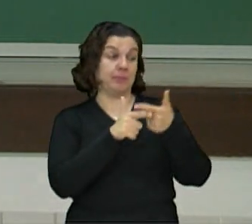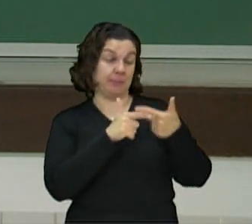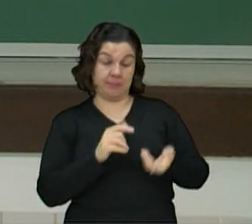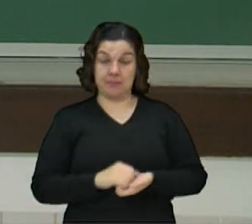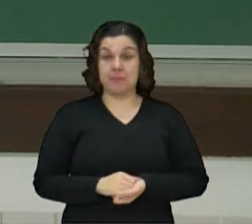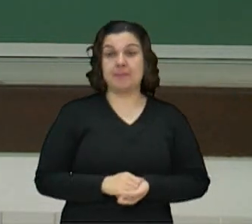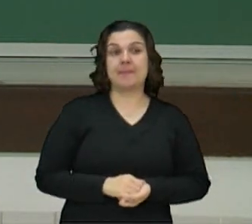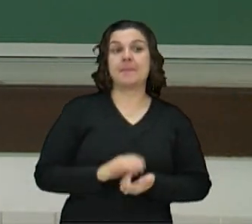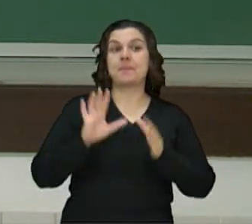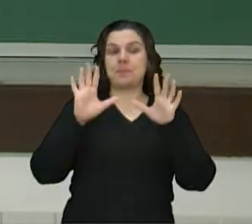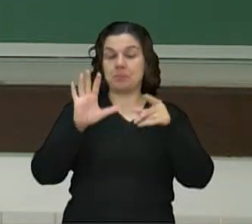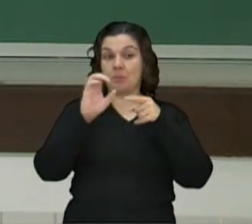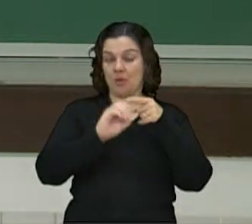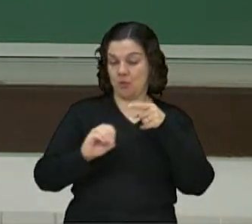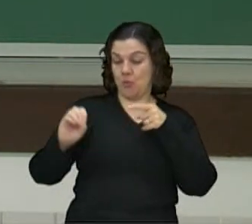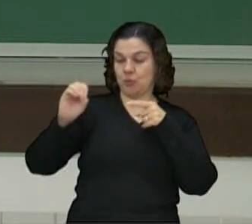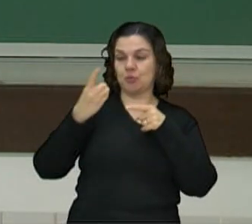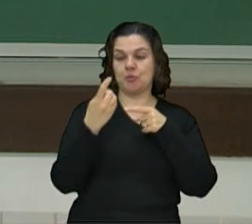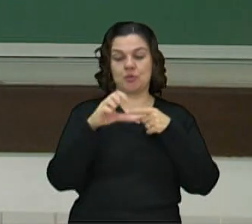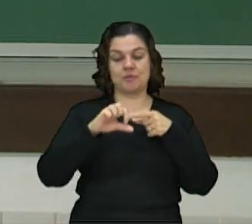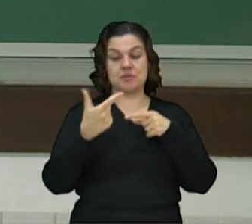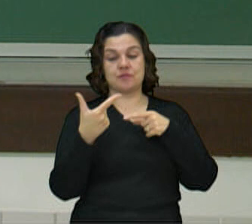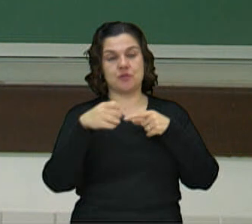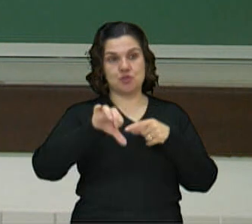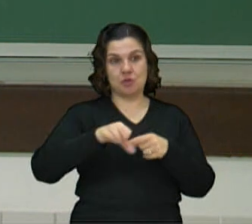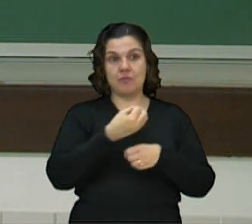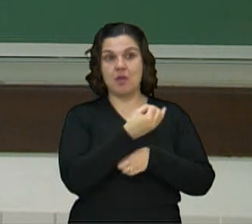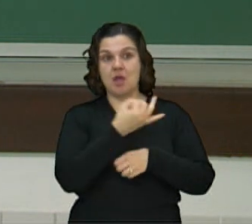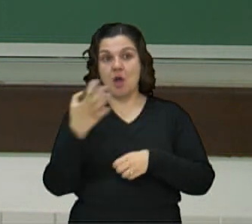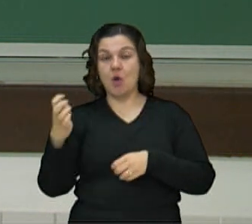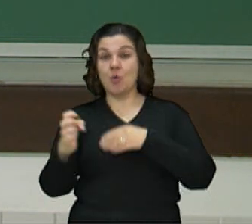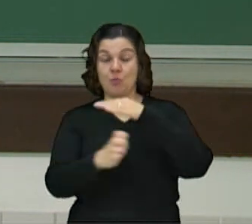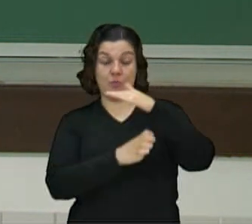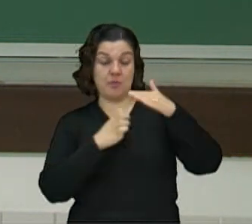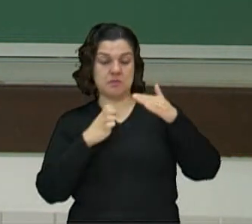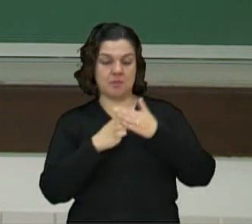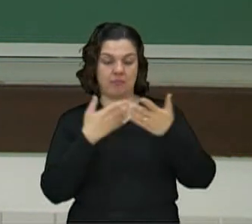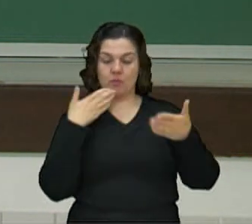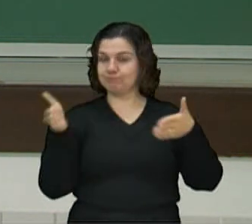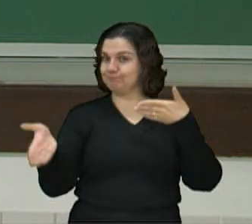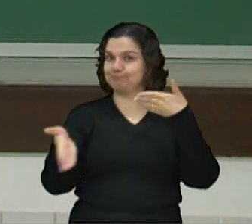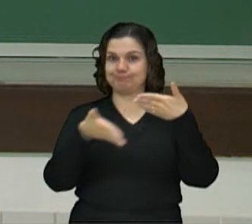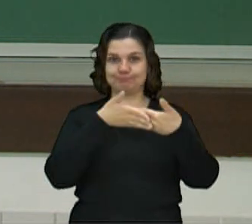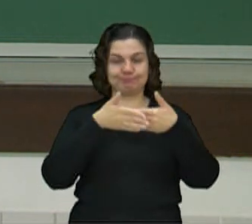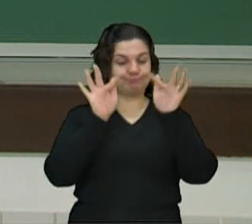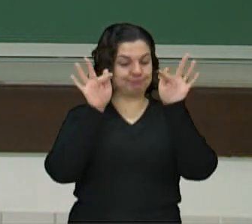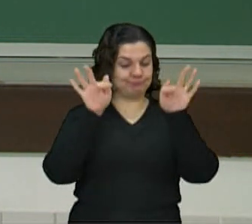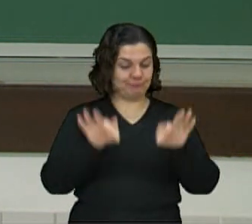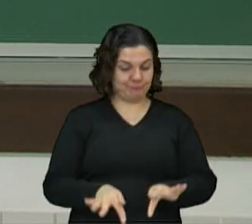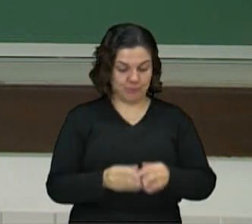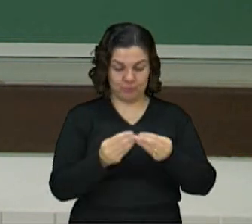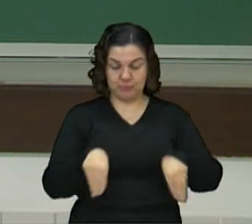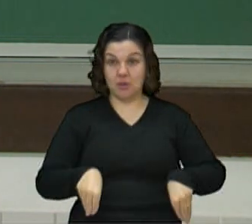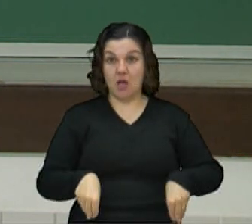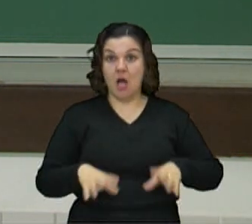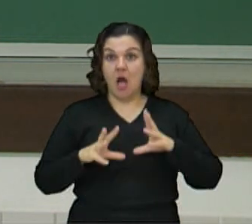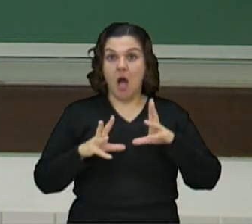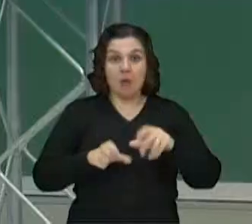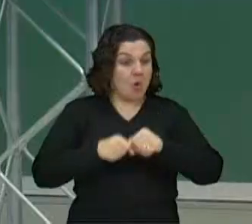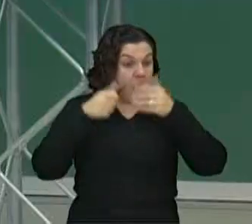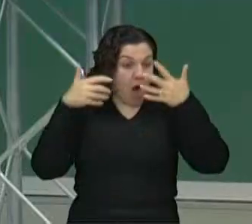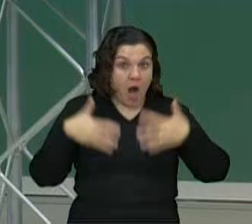aí. Em outubro de 29, algumas empresas anunciaram falência, e isso causou pânico entre